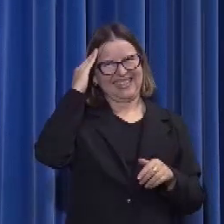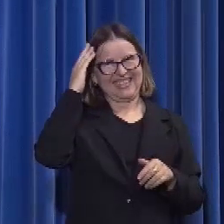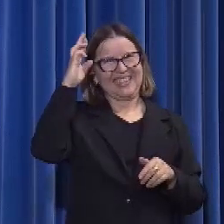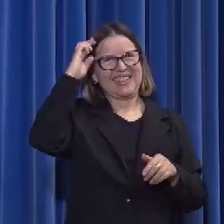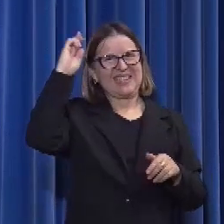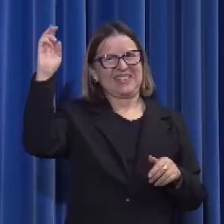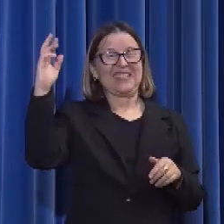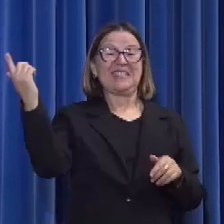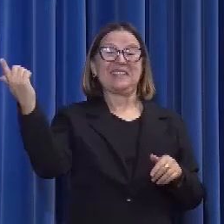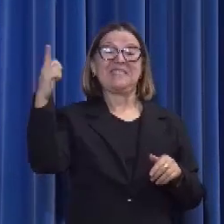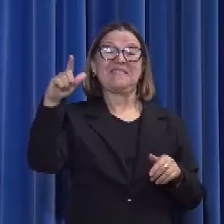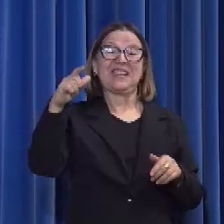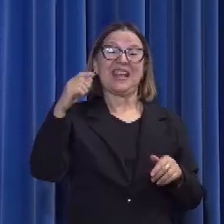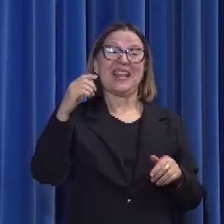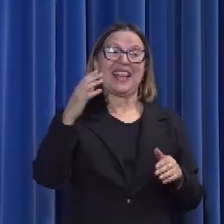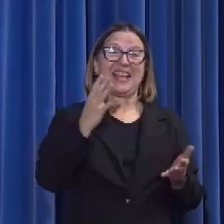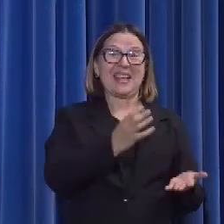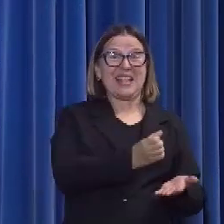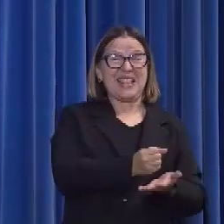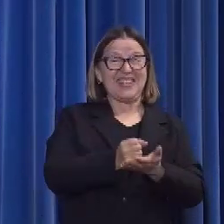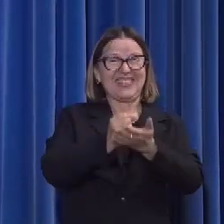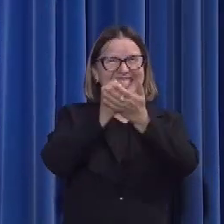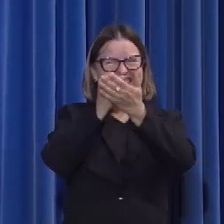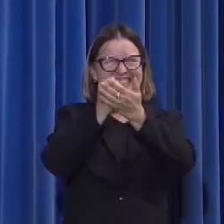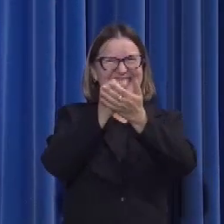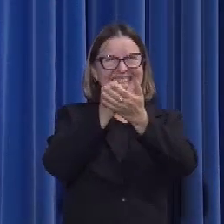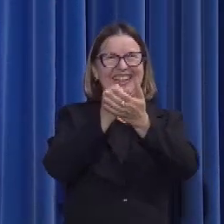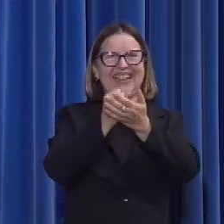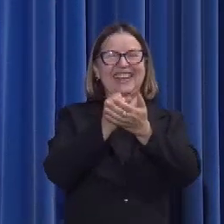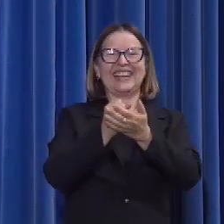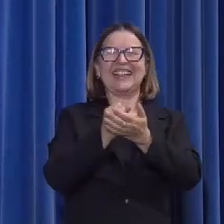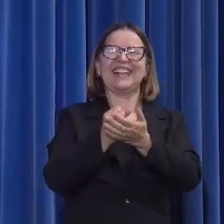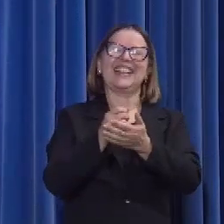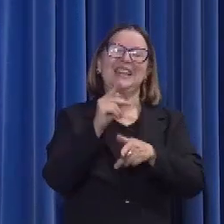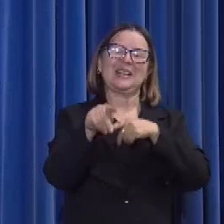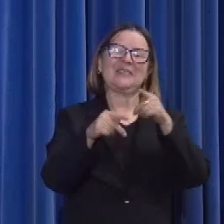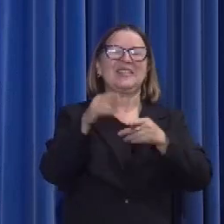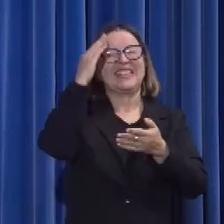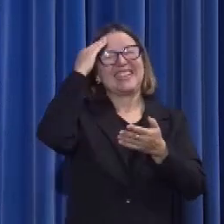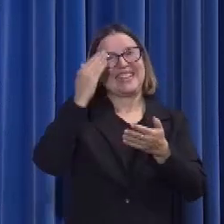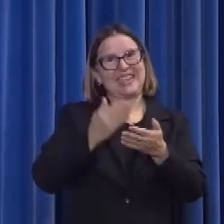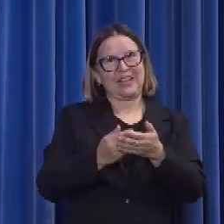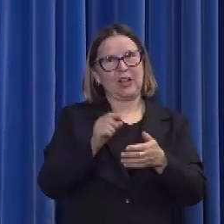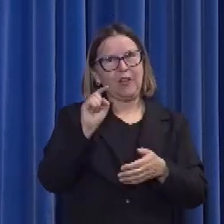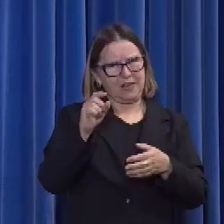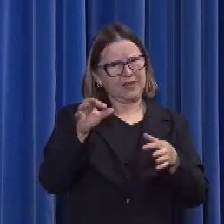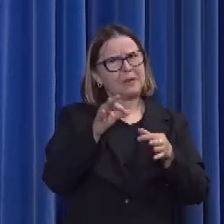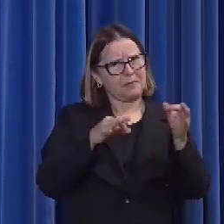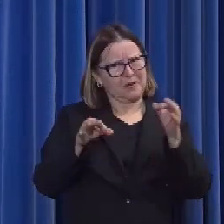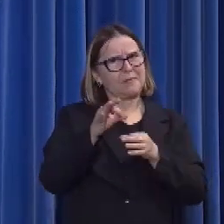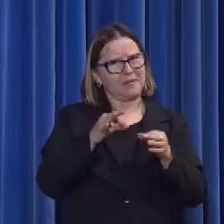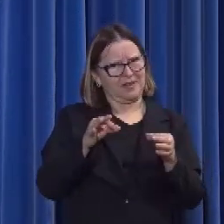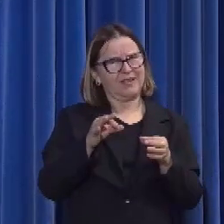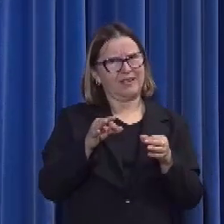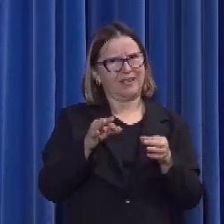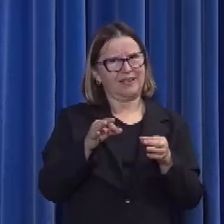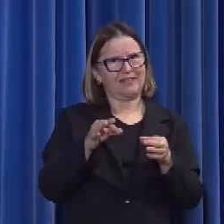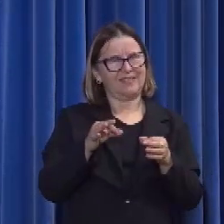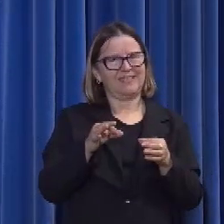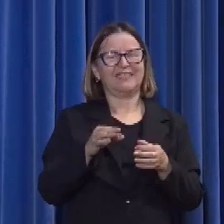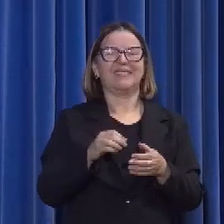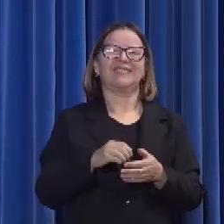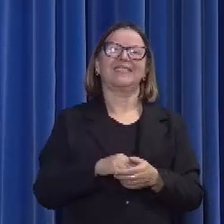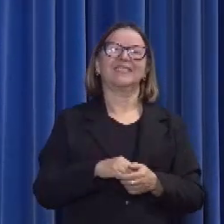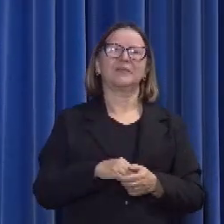vir buscar a sua igreja. Você está preparado com a vida de Cristo habitando em você ou não?